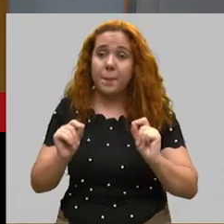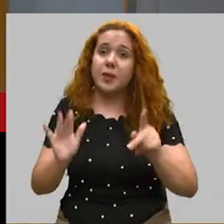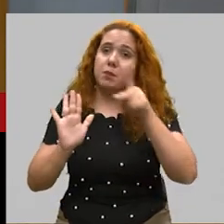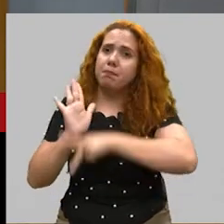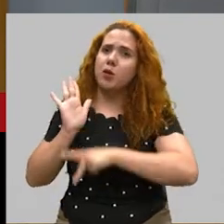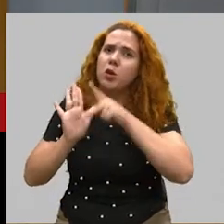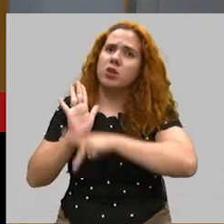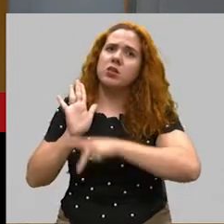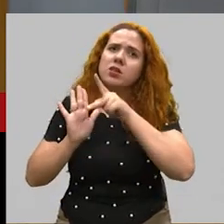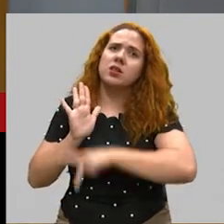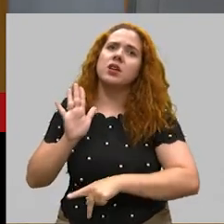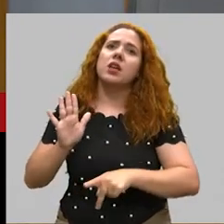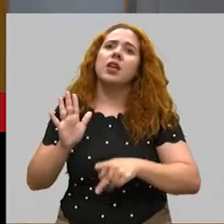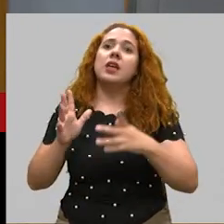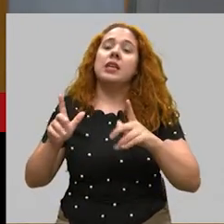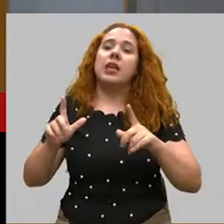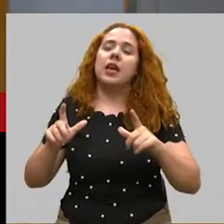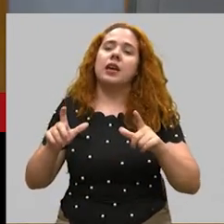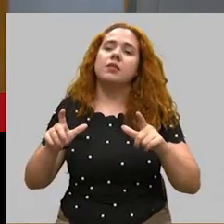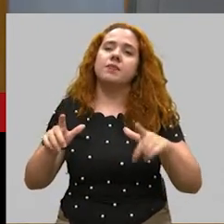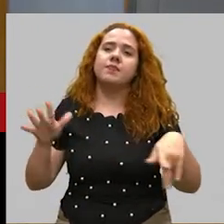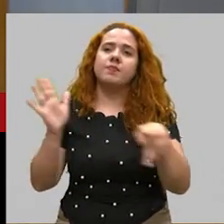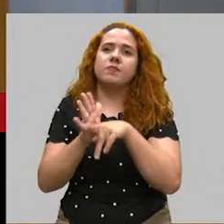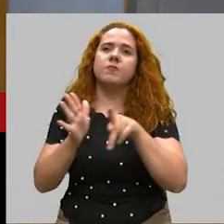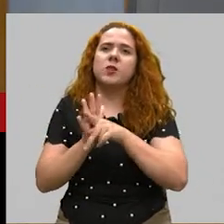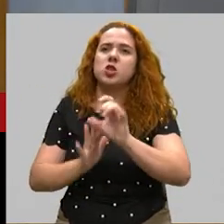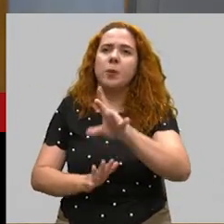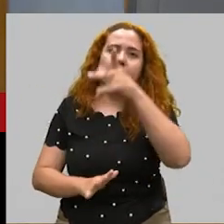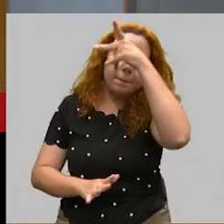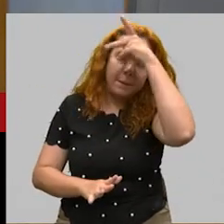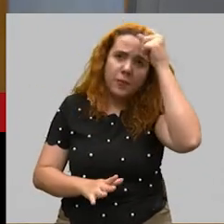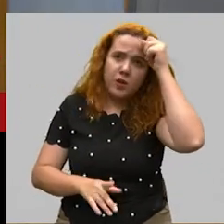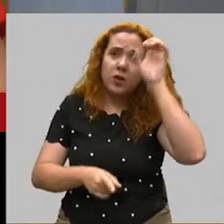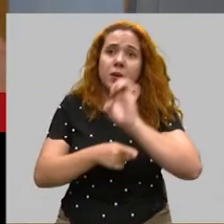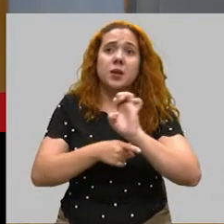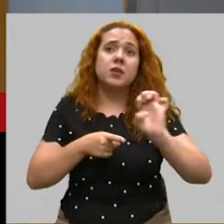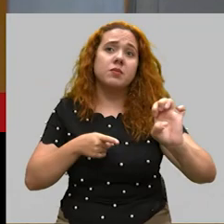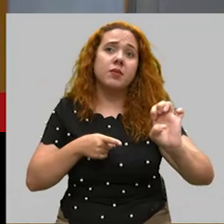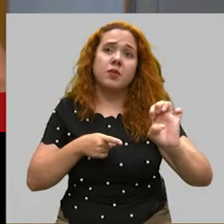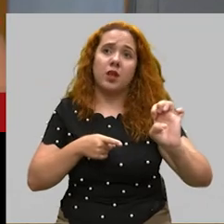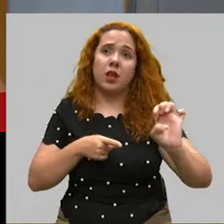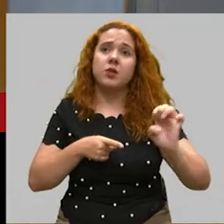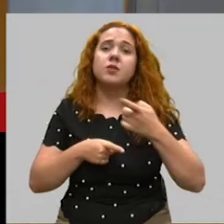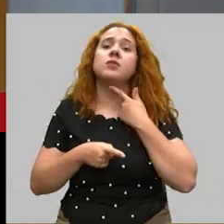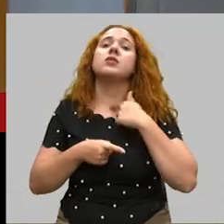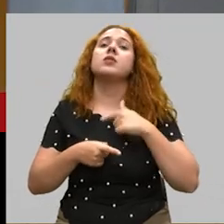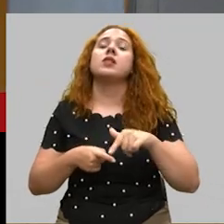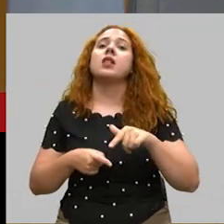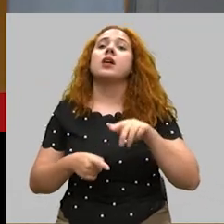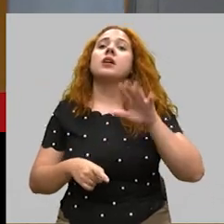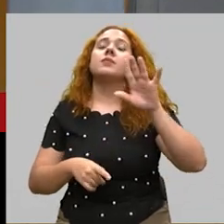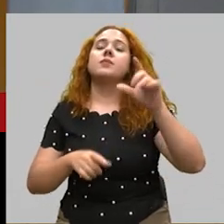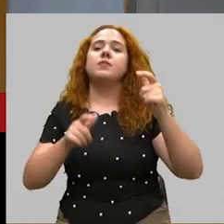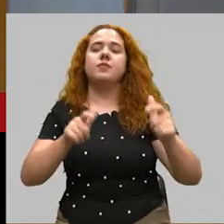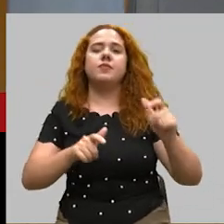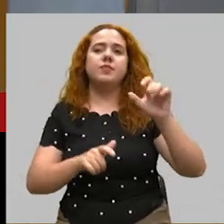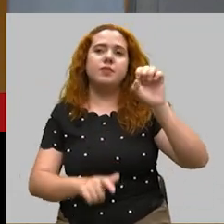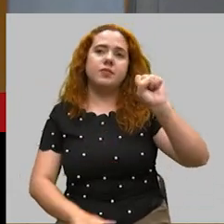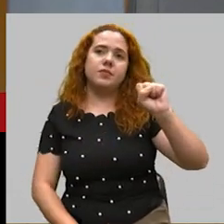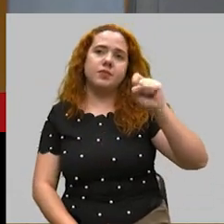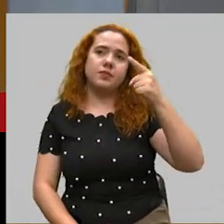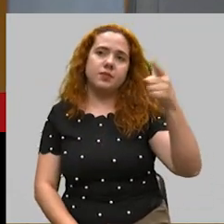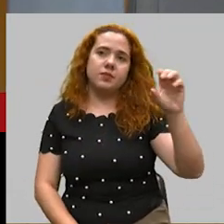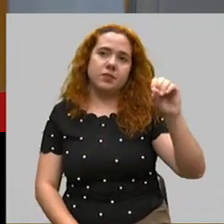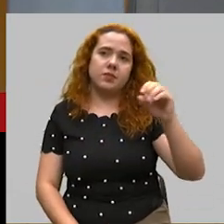processos de municipalização das escolas estaduais pelo Estado a fora eu sei que lá em São Francisco teve uma luta ainda tem